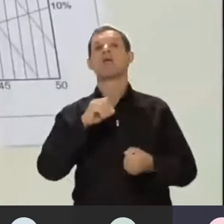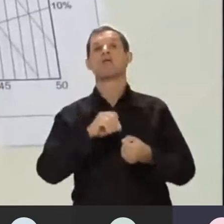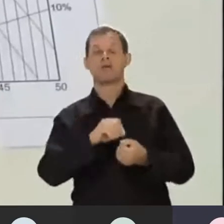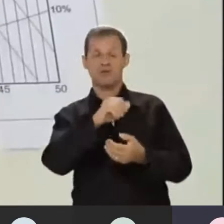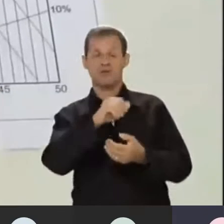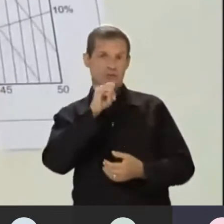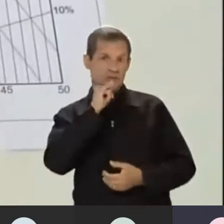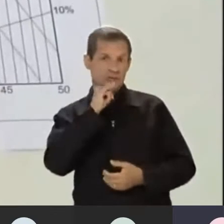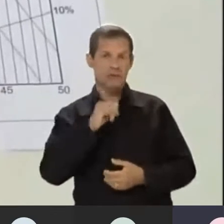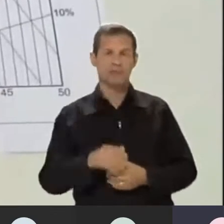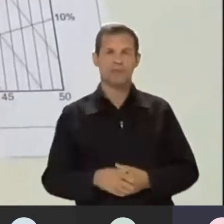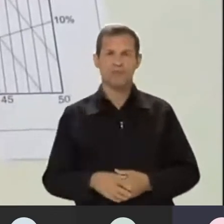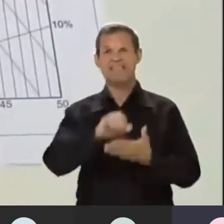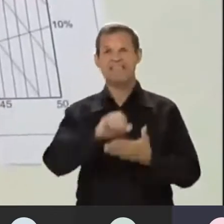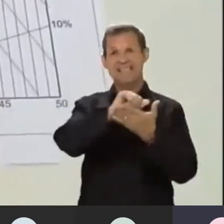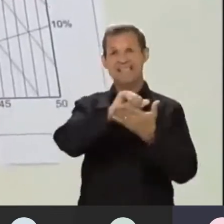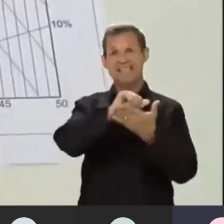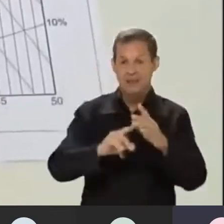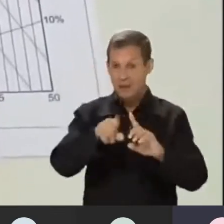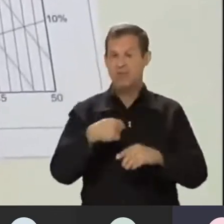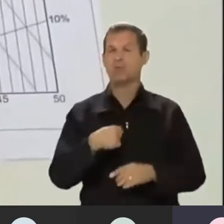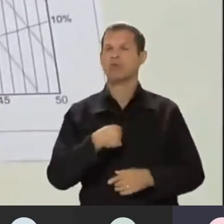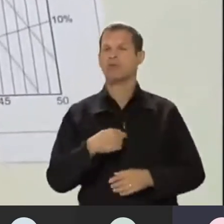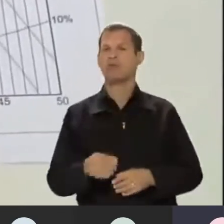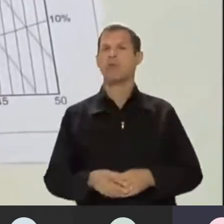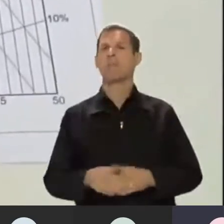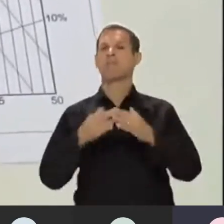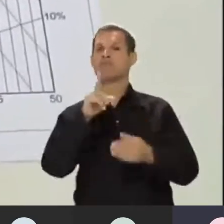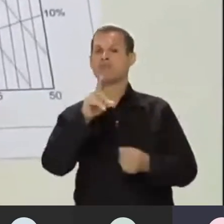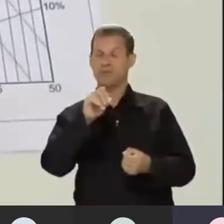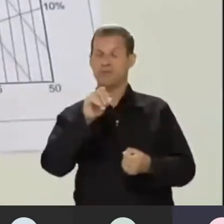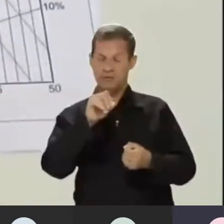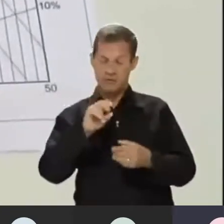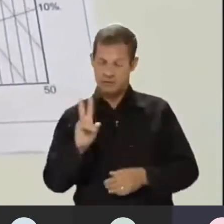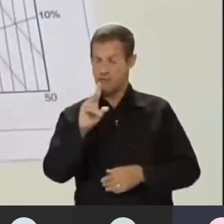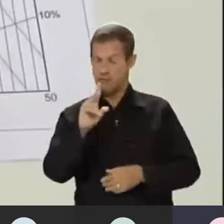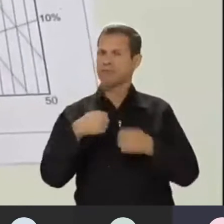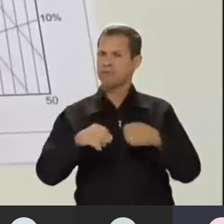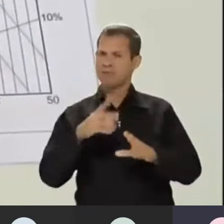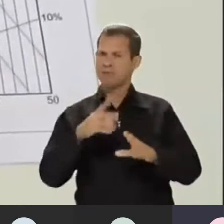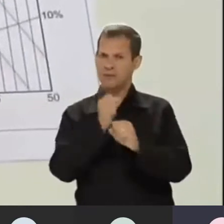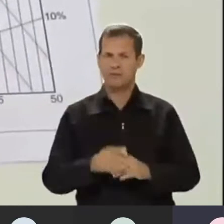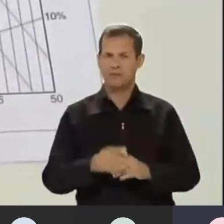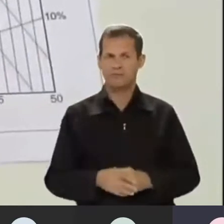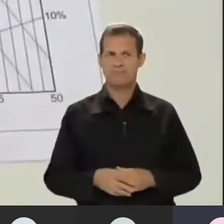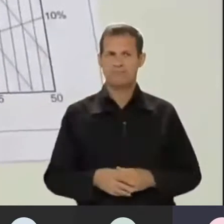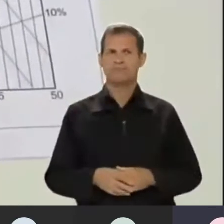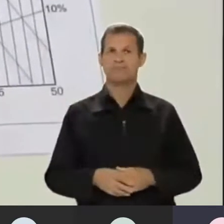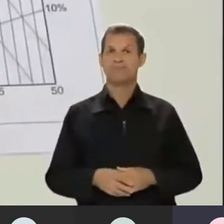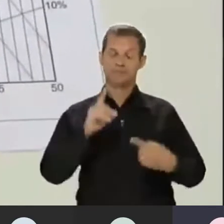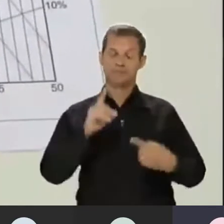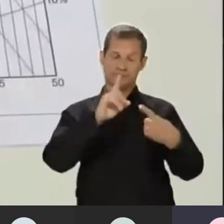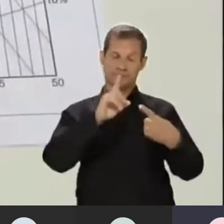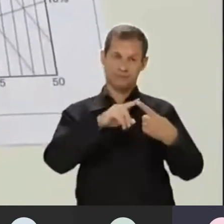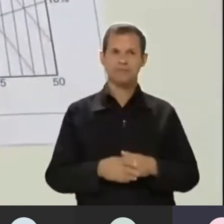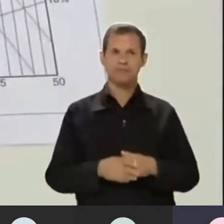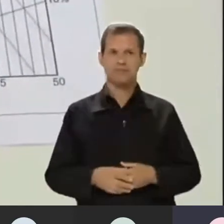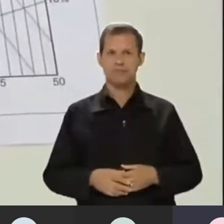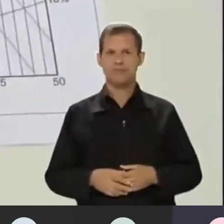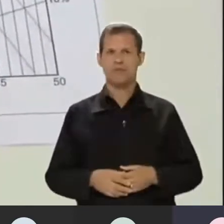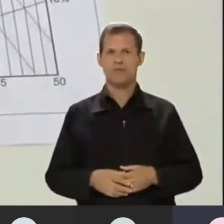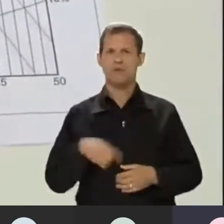eu vou fazer um exemplo aqui de exercício e depois vou passar para você os valores que você vai ter que calcular. Então,